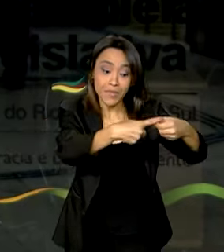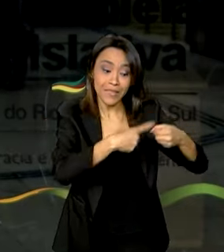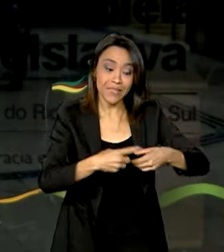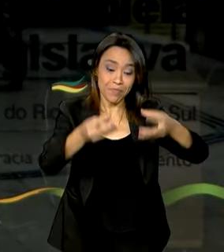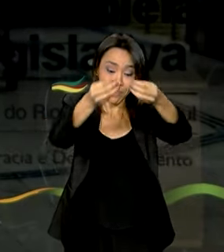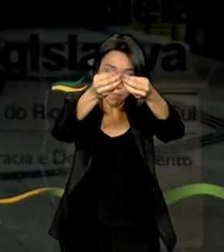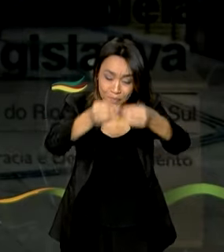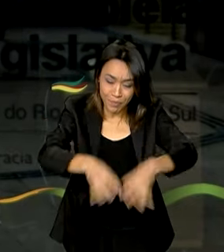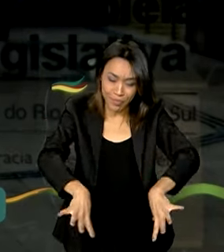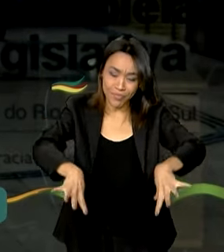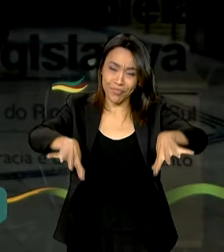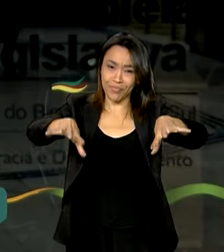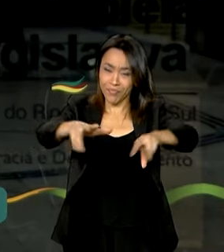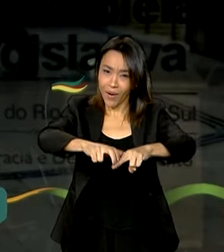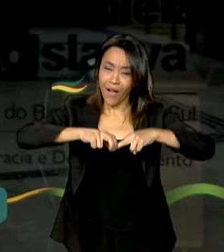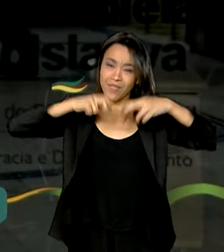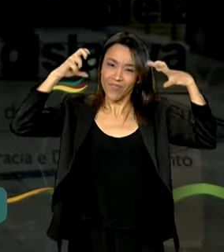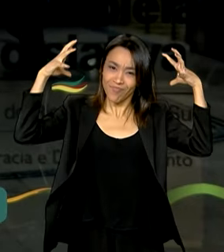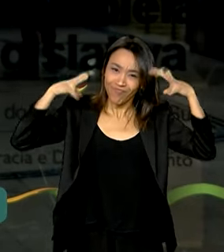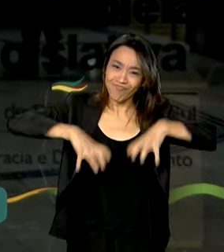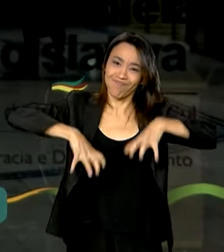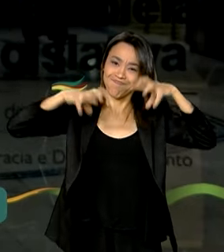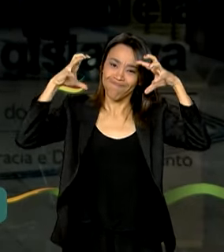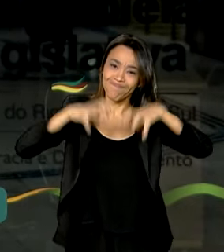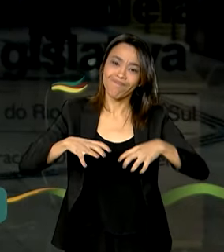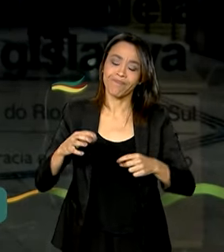essa tragédia e